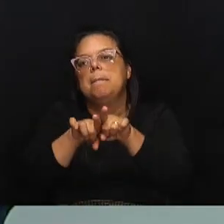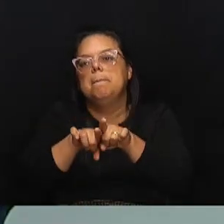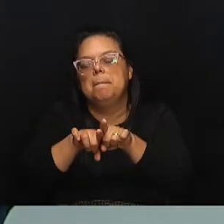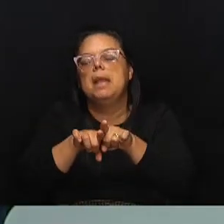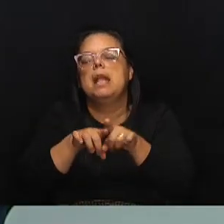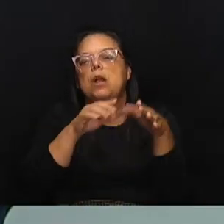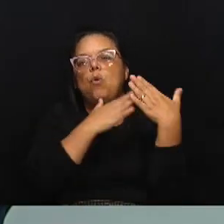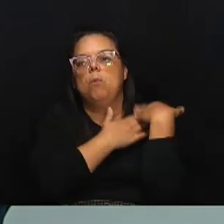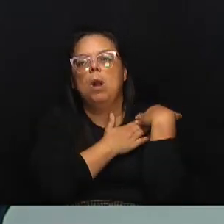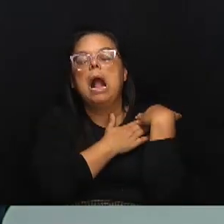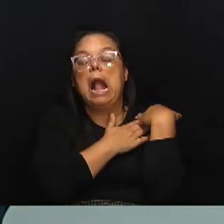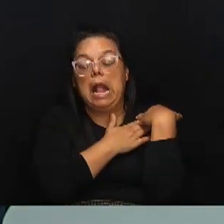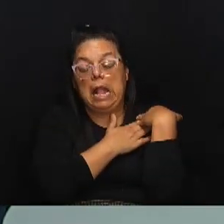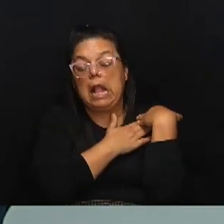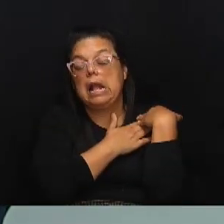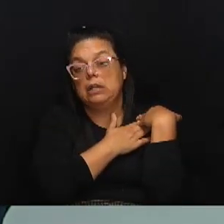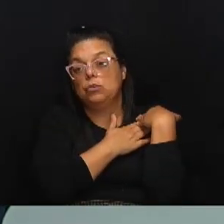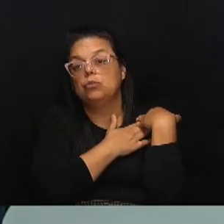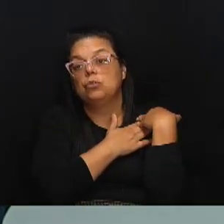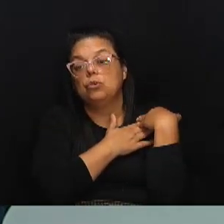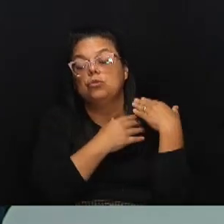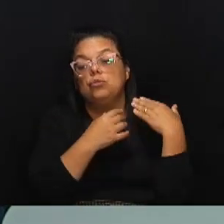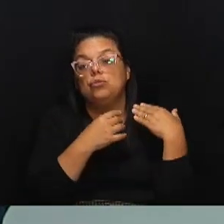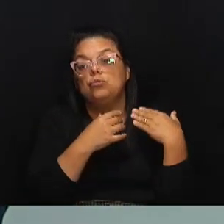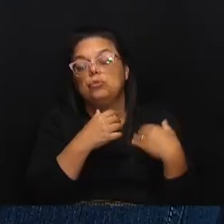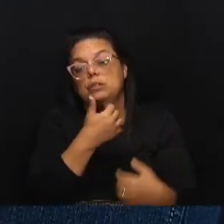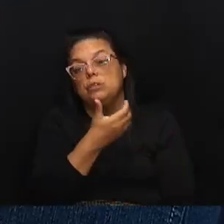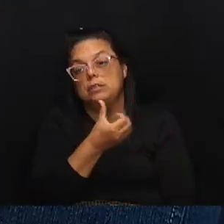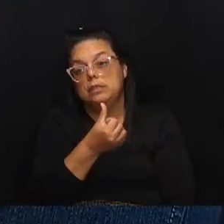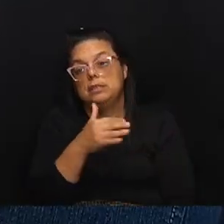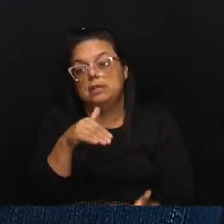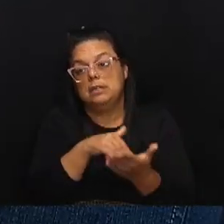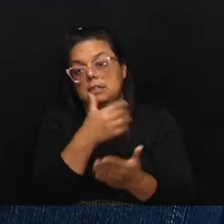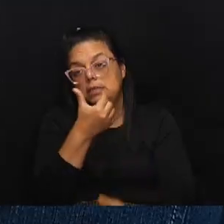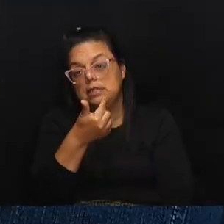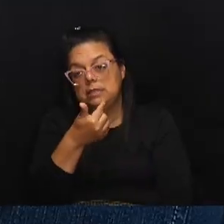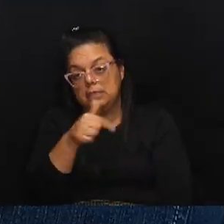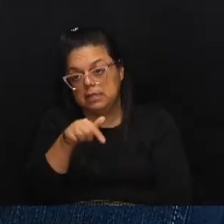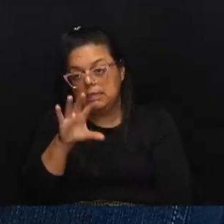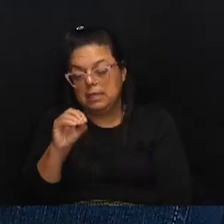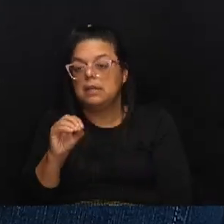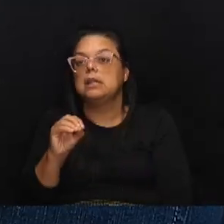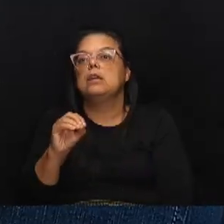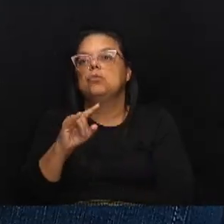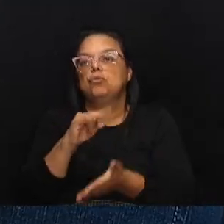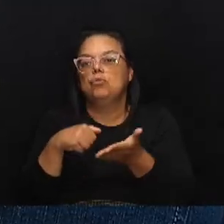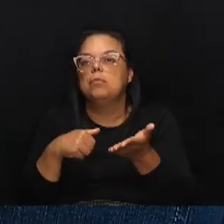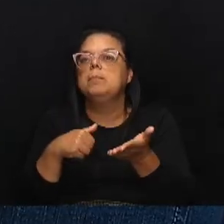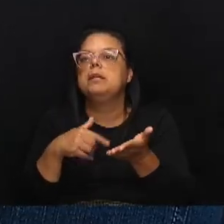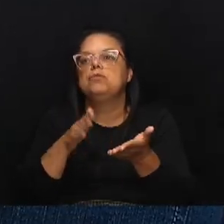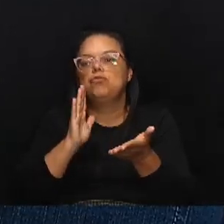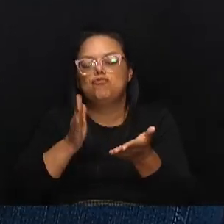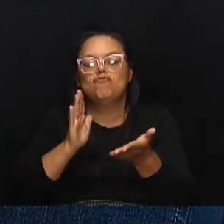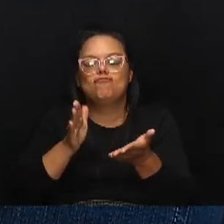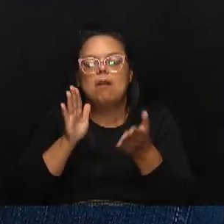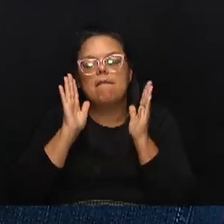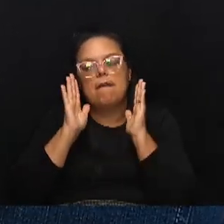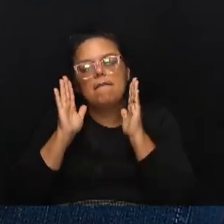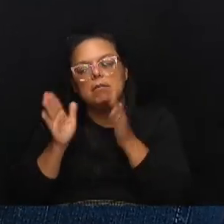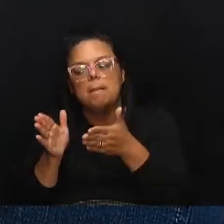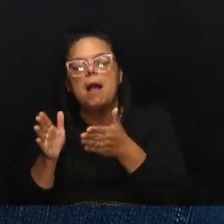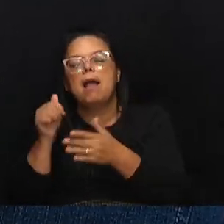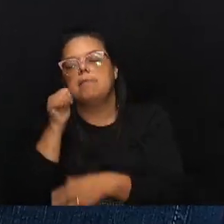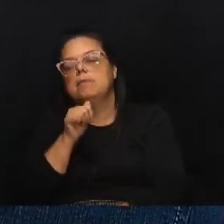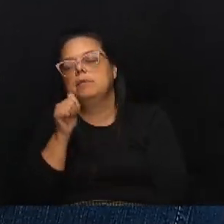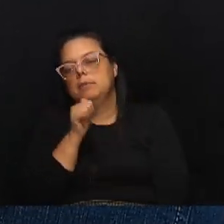como titular, já nos anos 60 para 70, que a documentação vai começar a se voltar um pouco mais para as questões da